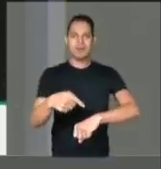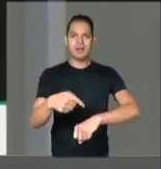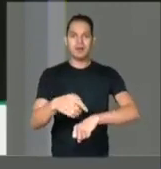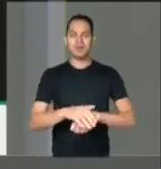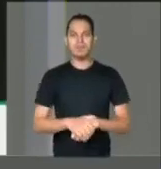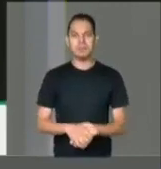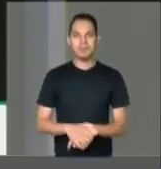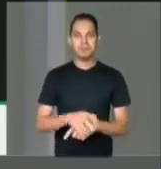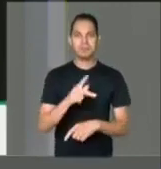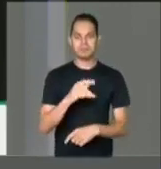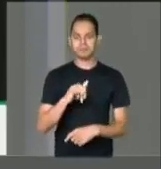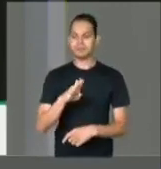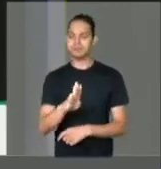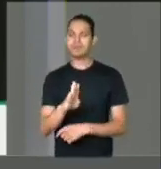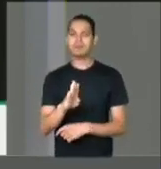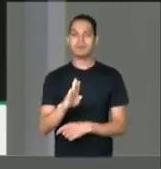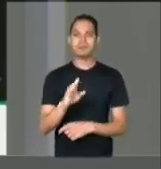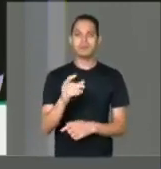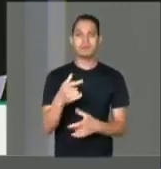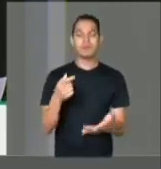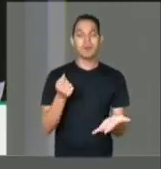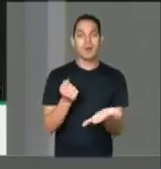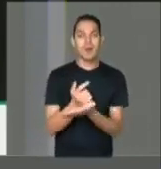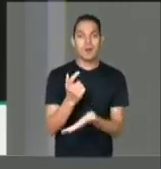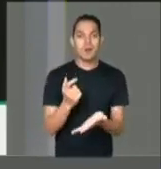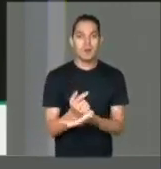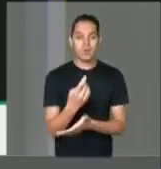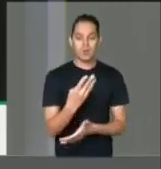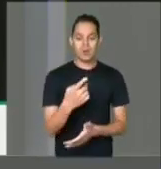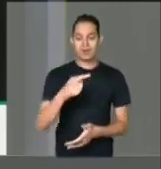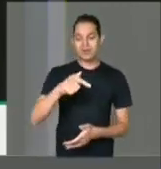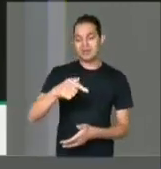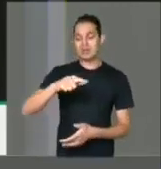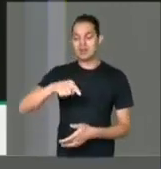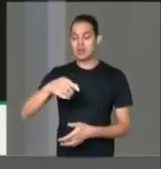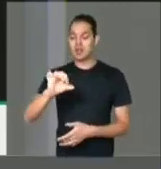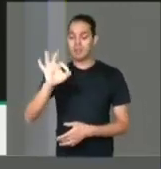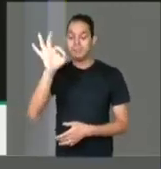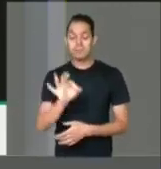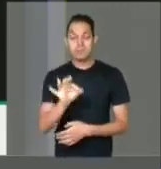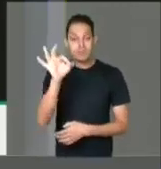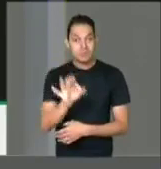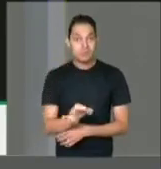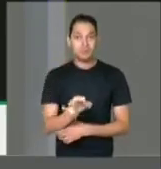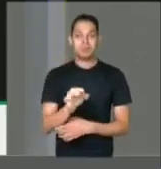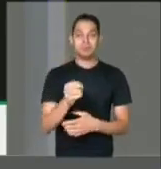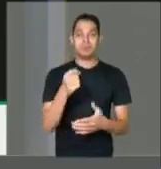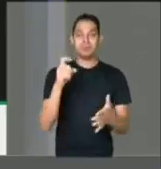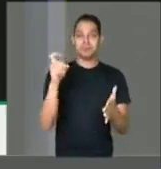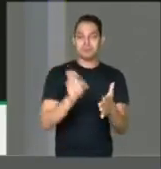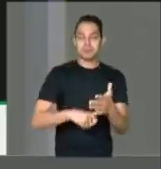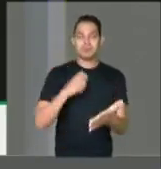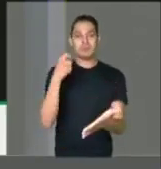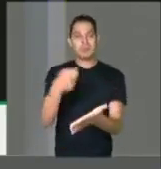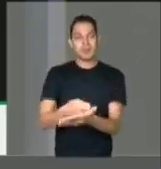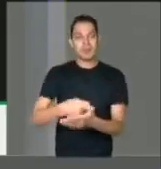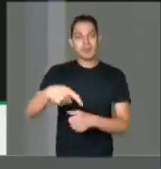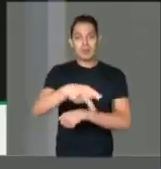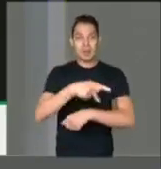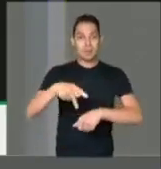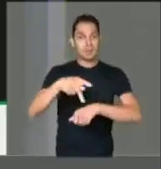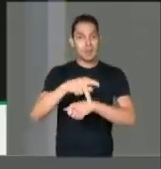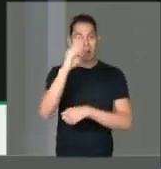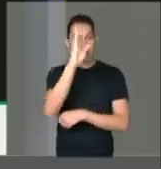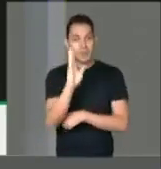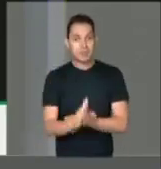consumo em relação ao PIB é de 49,7% na sua carga tributária. A carga tributária no país,